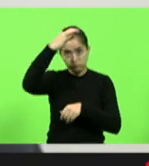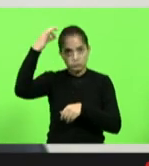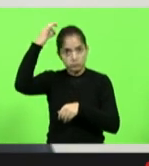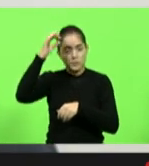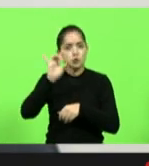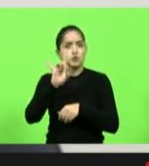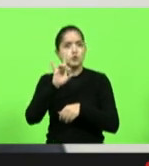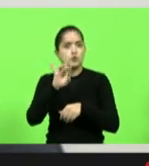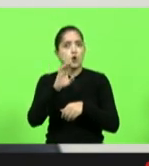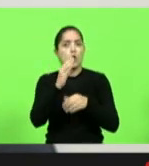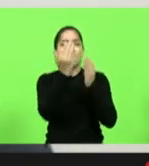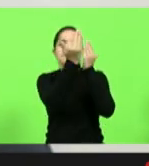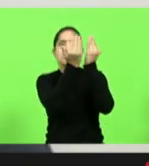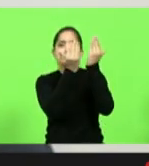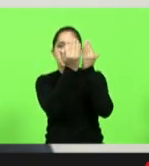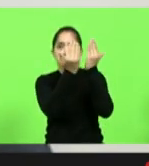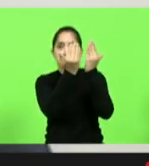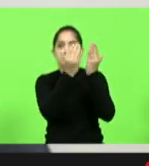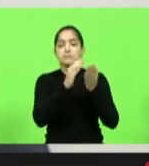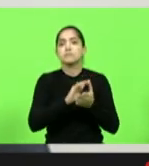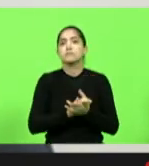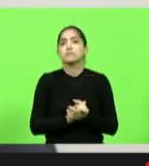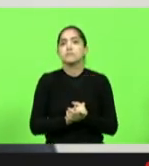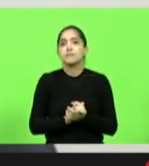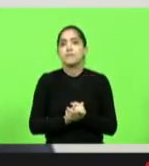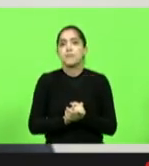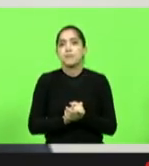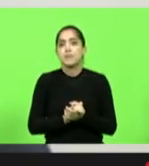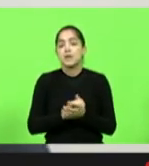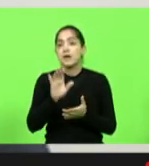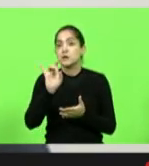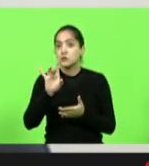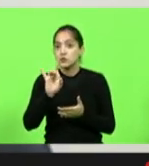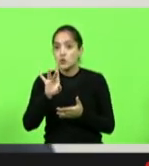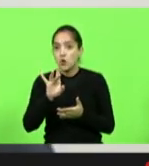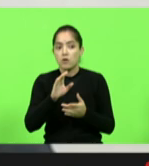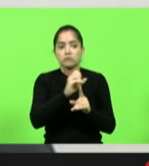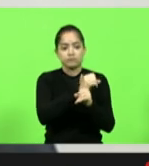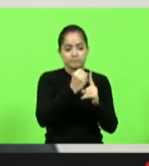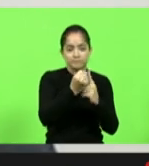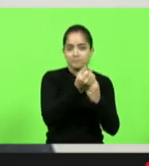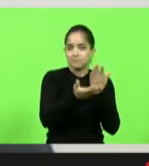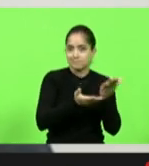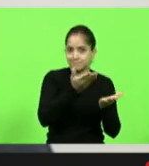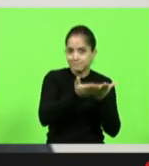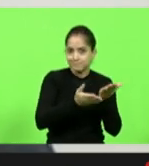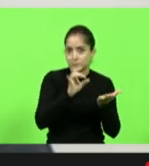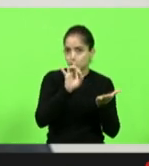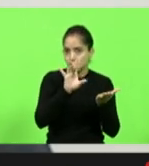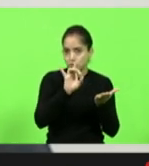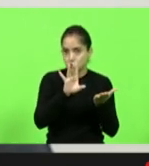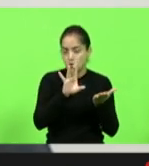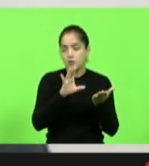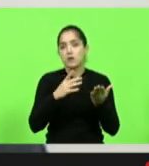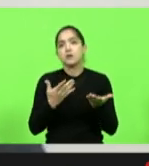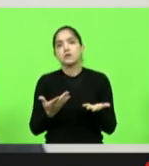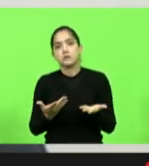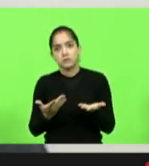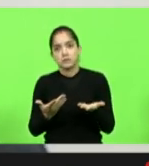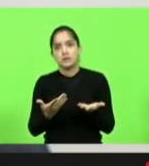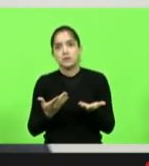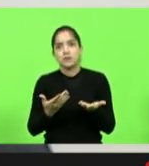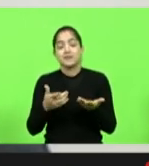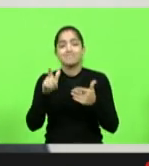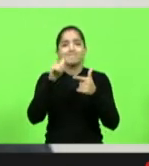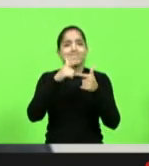psicólogos, aliás, corrigindo, apenas assistentes sociais, e justamente tinha toda a